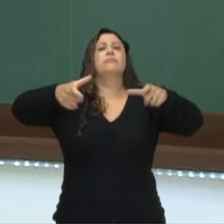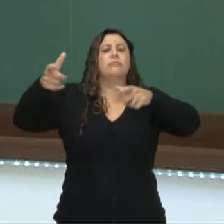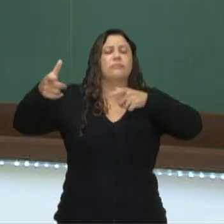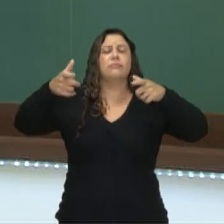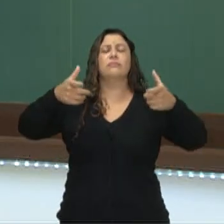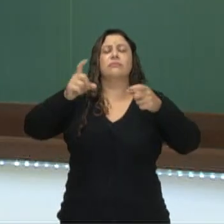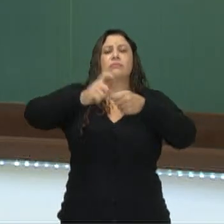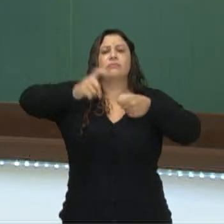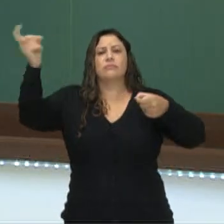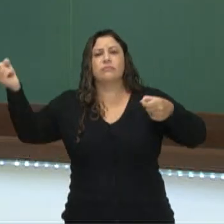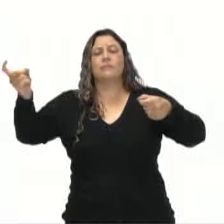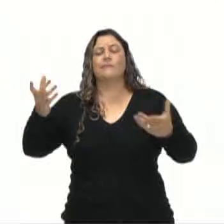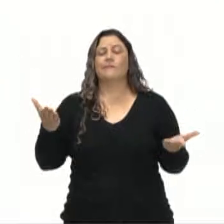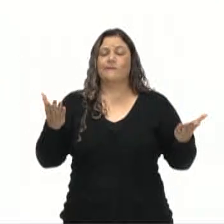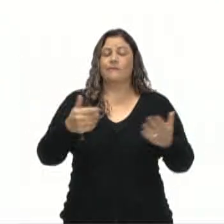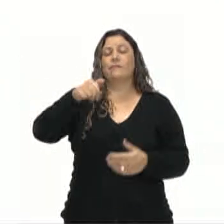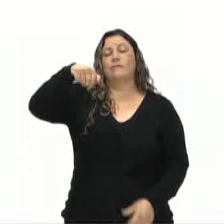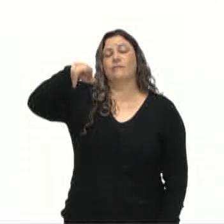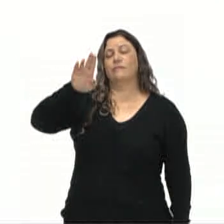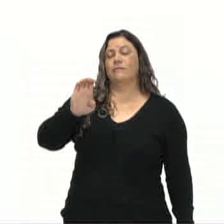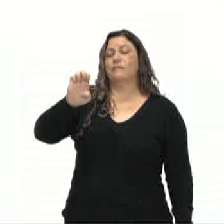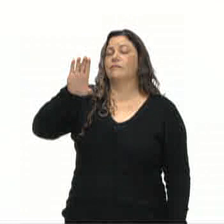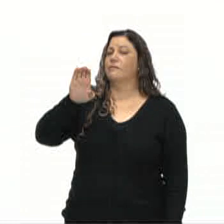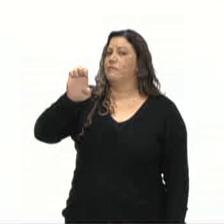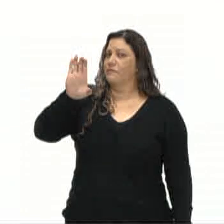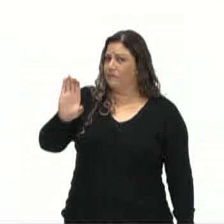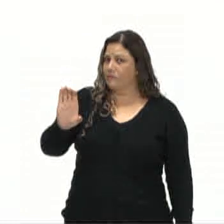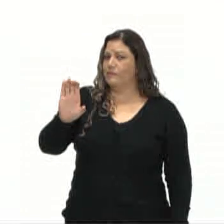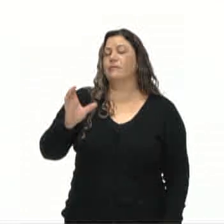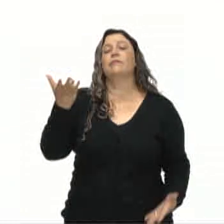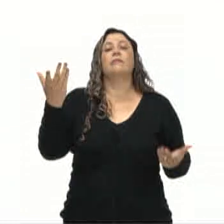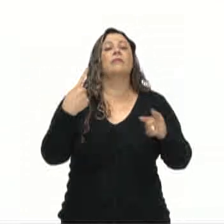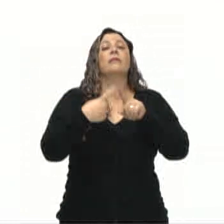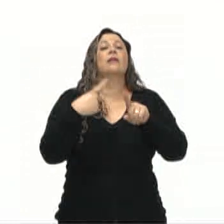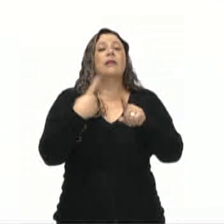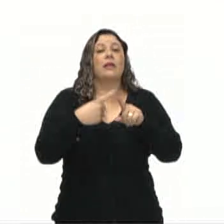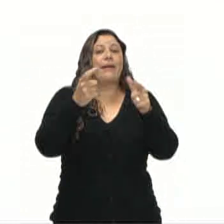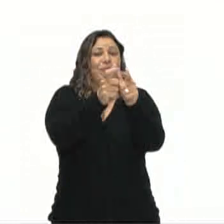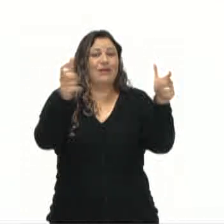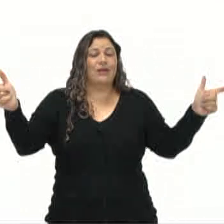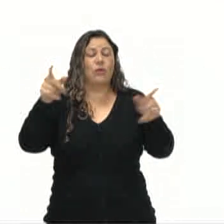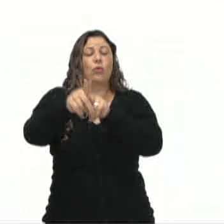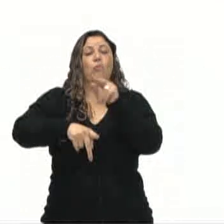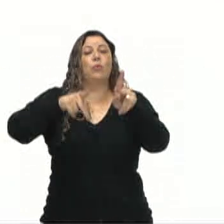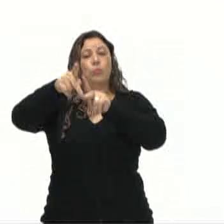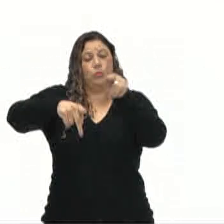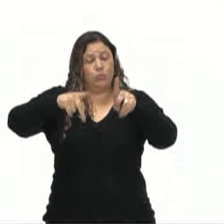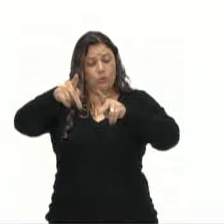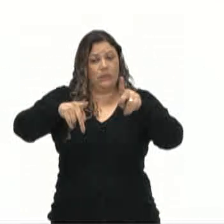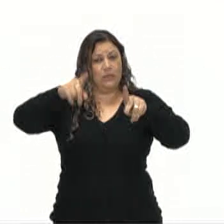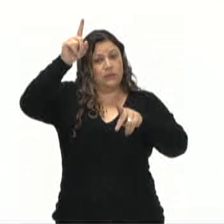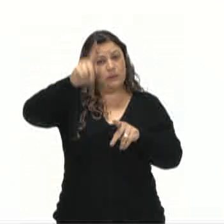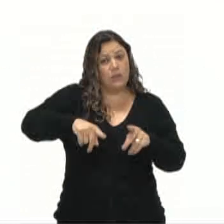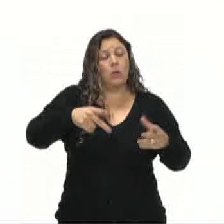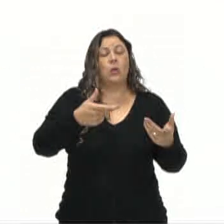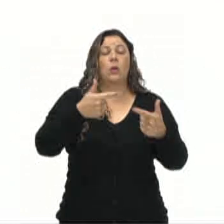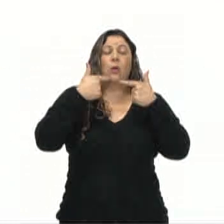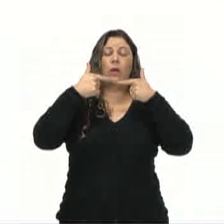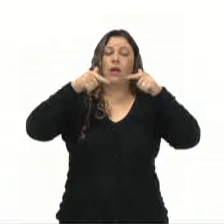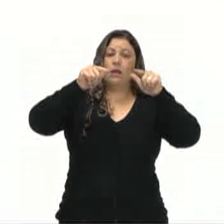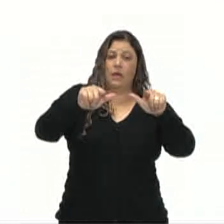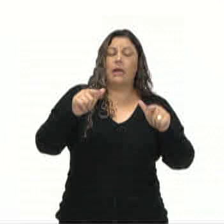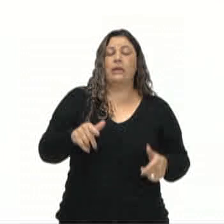buscava independência? Quebec. Porque a maior parte da população falava